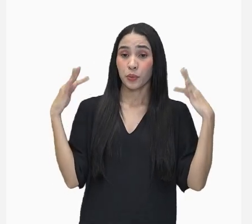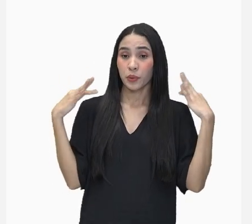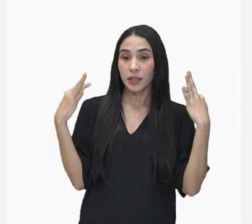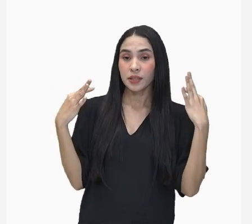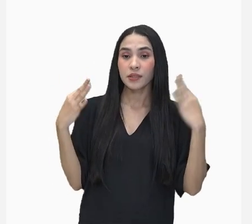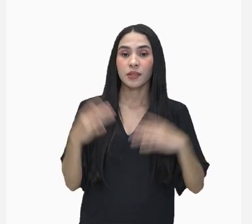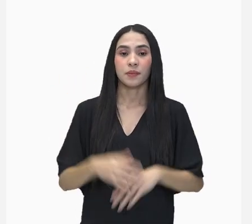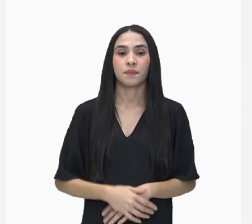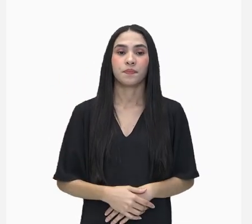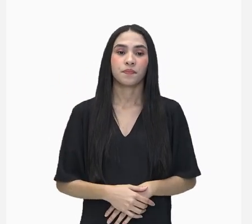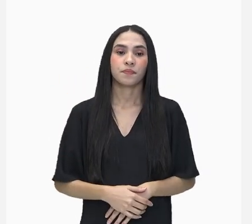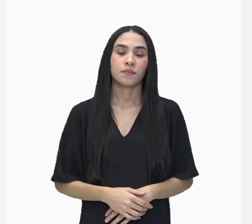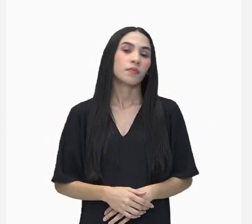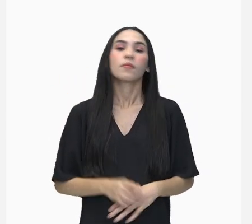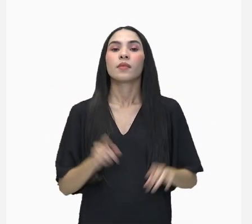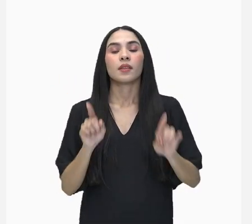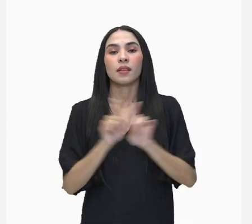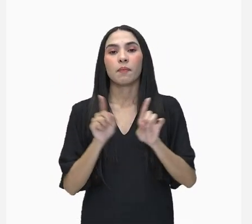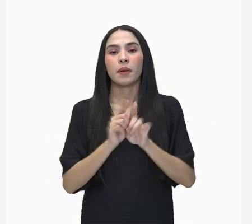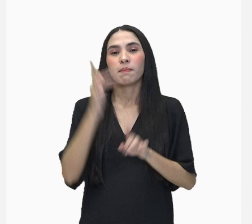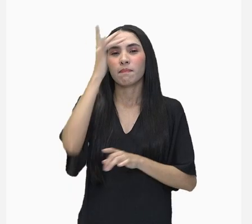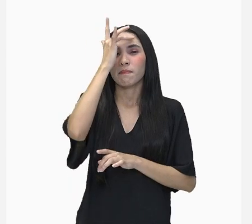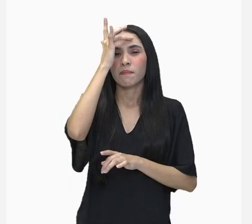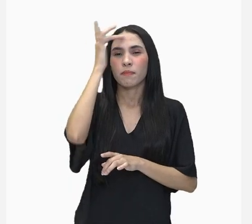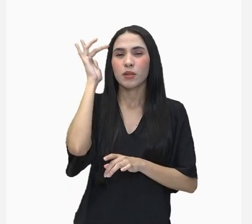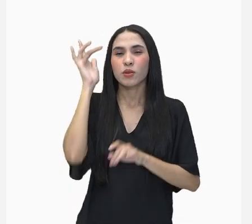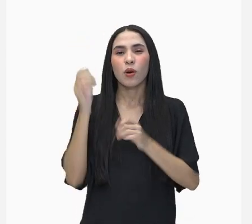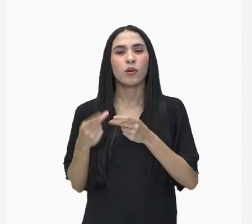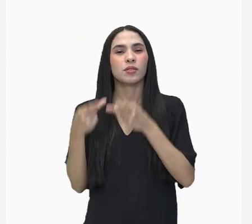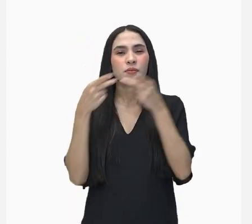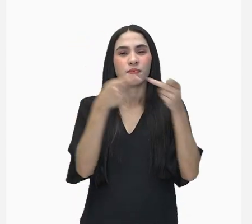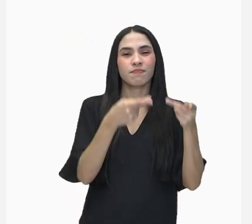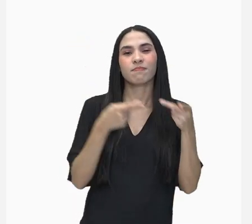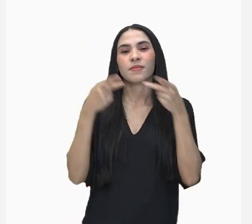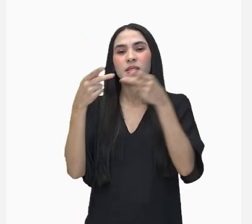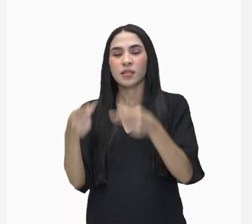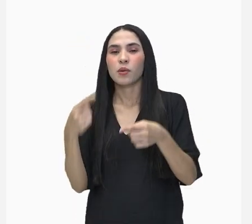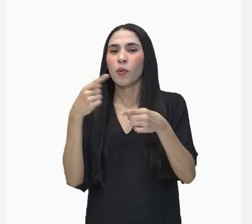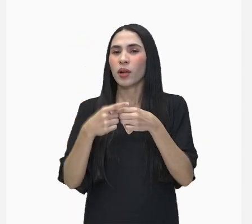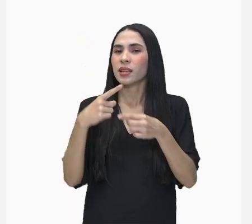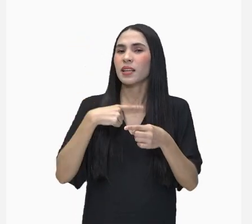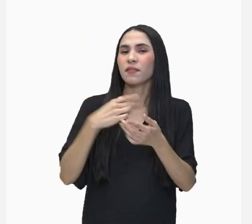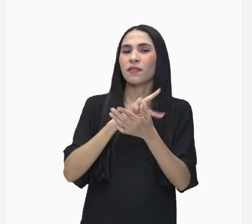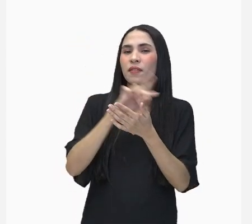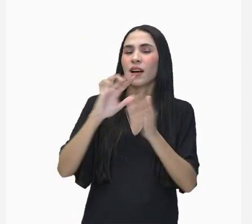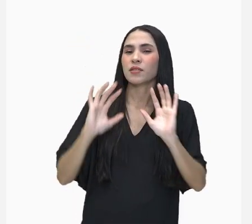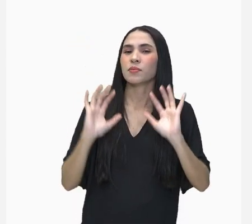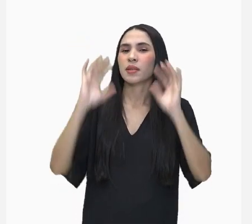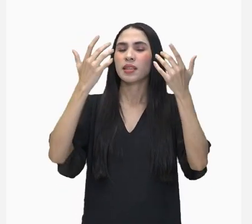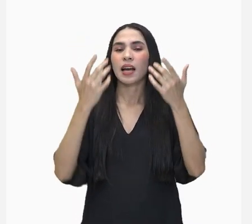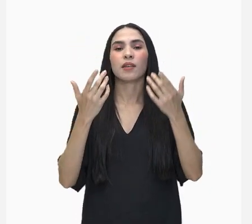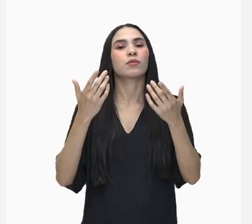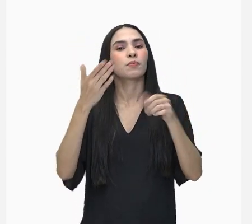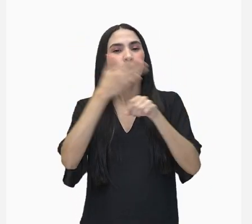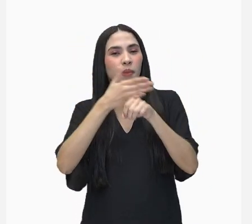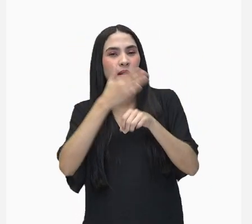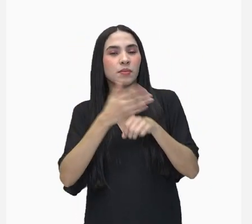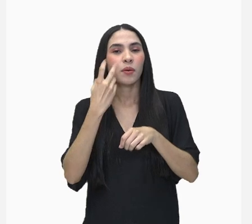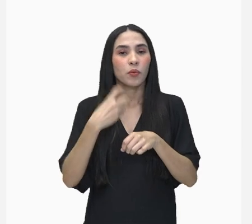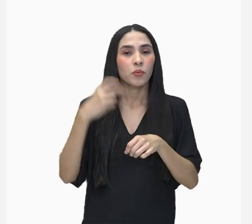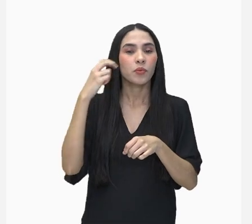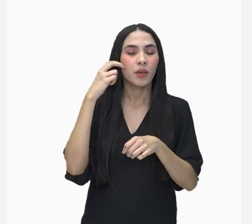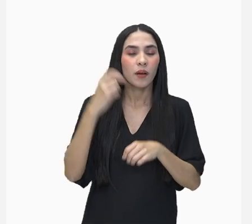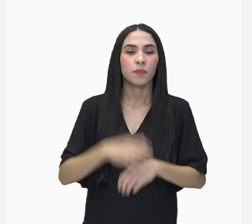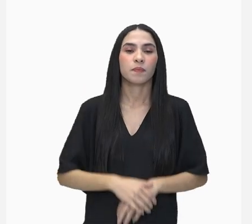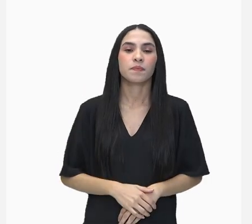lazer. Elas atraem visitantes de todo o mundo devido às suas atrações, atividades culturais e opções de